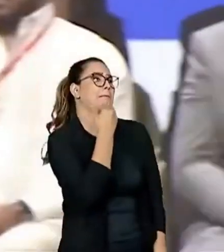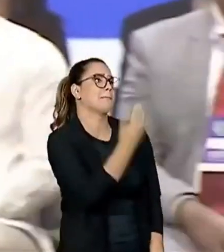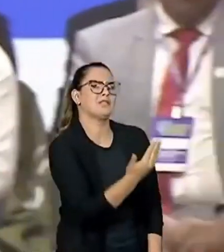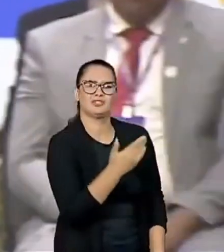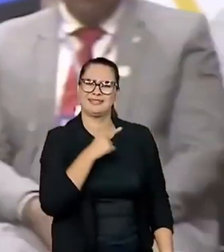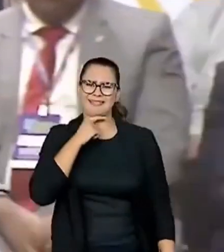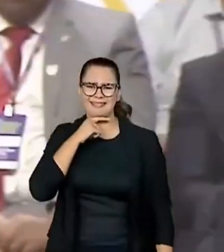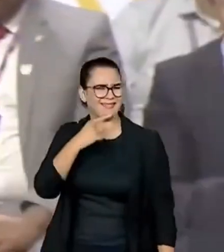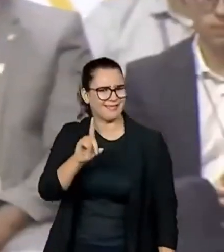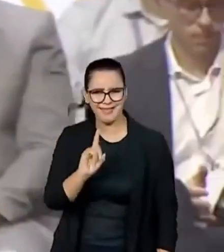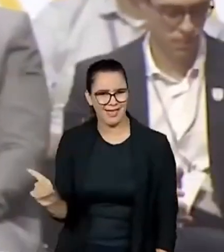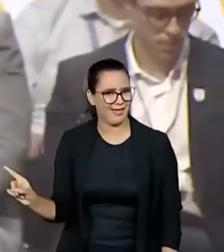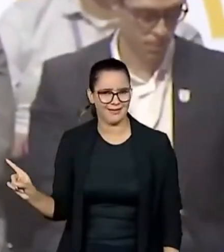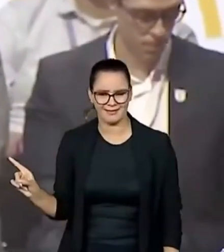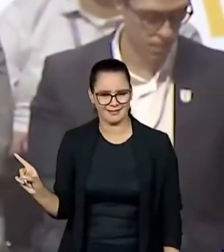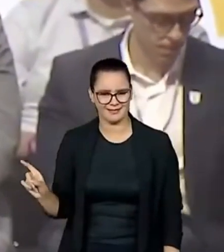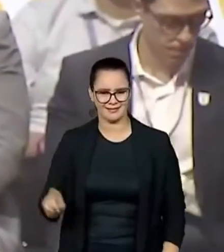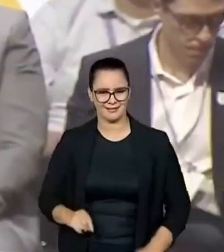a ninguém.